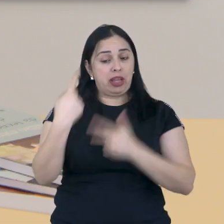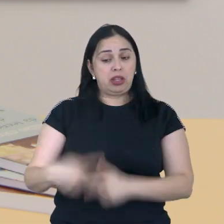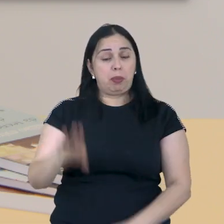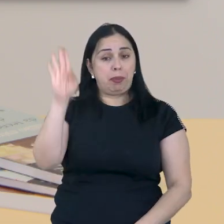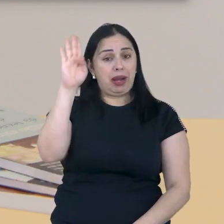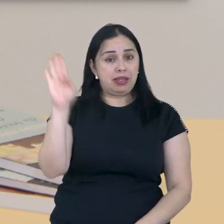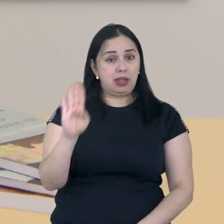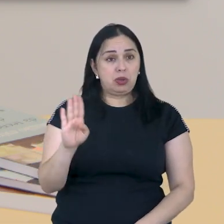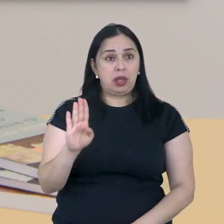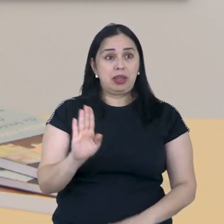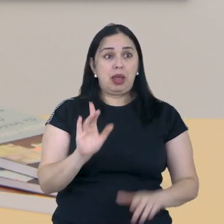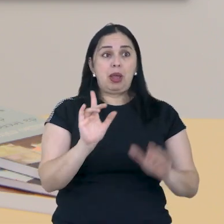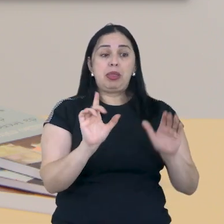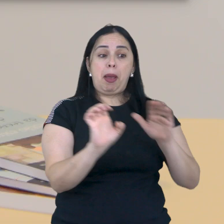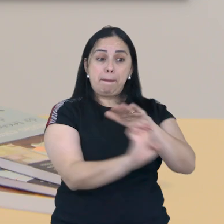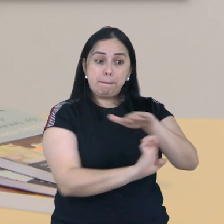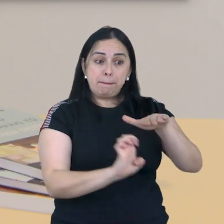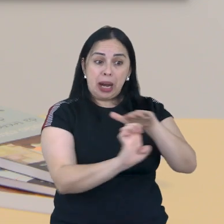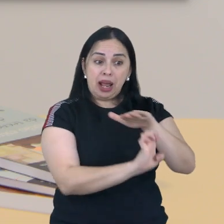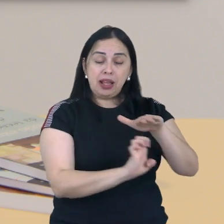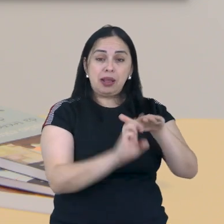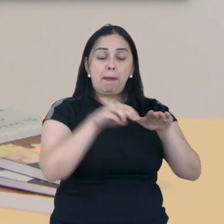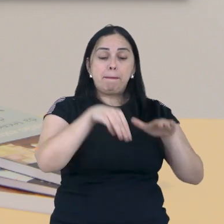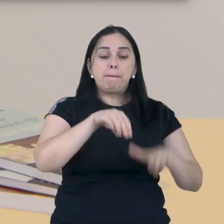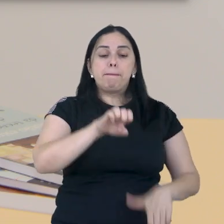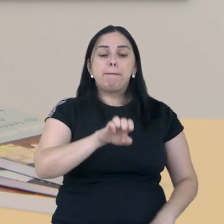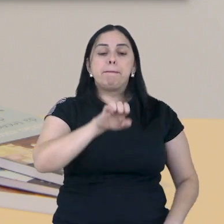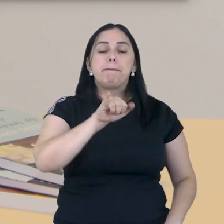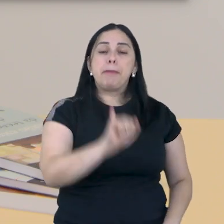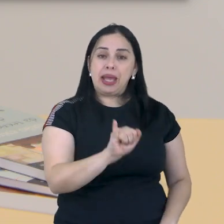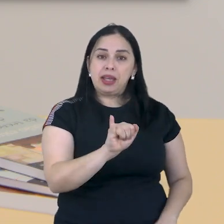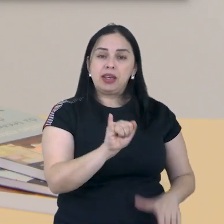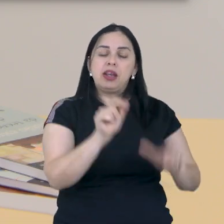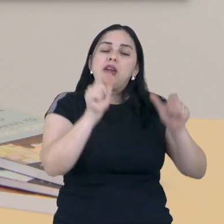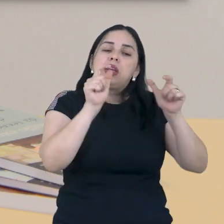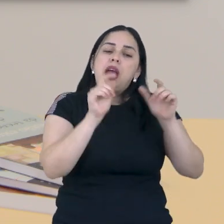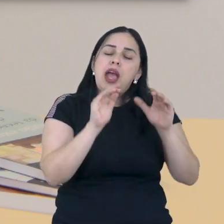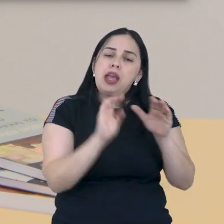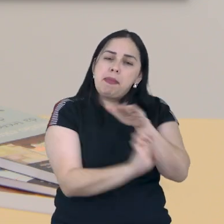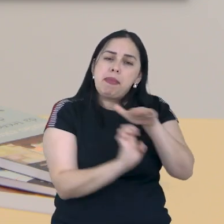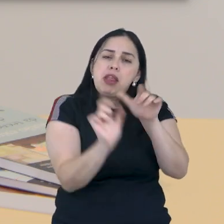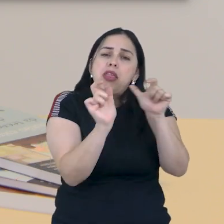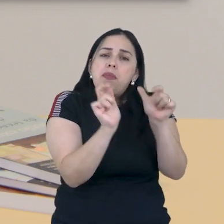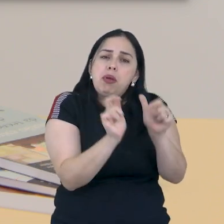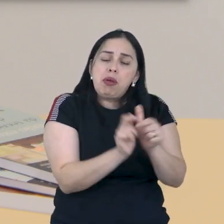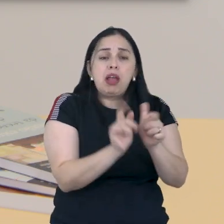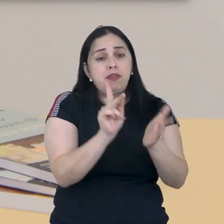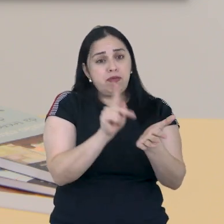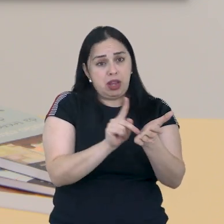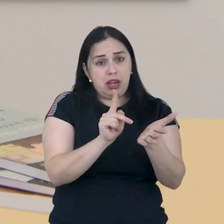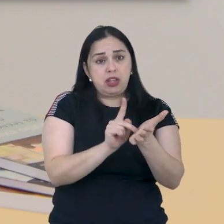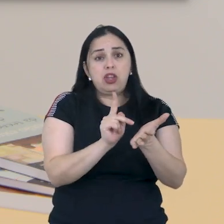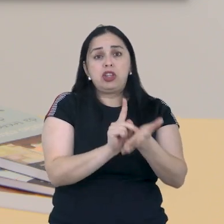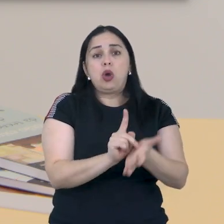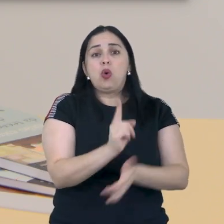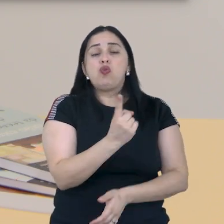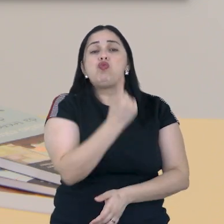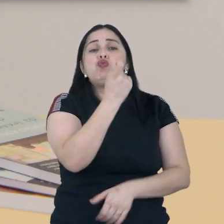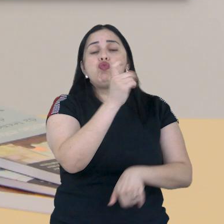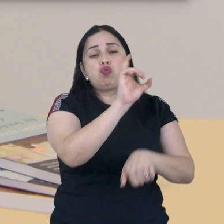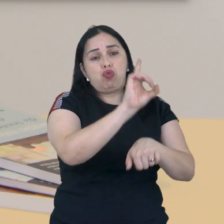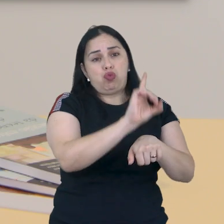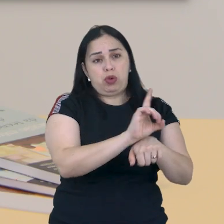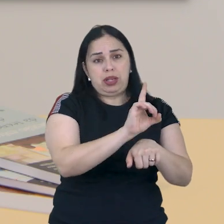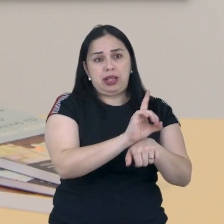no Brasil ou você tem um número elevado de mês microempreendedor individual e é realmente a modalidade